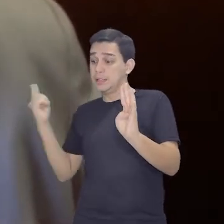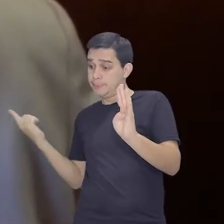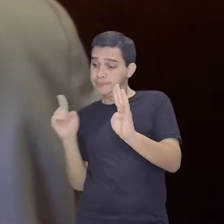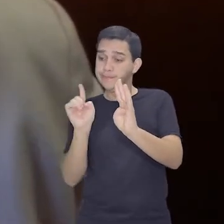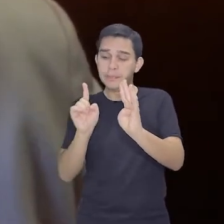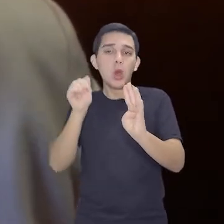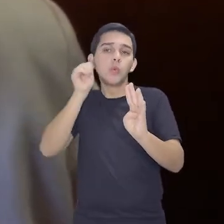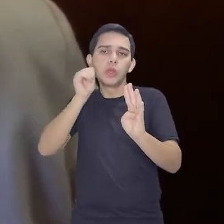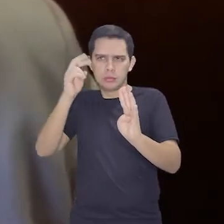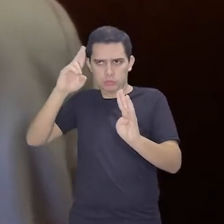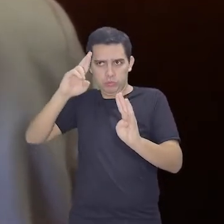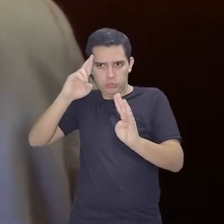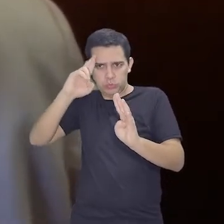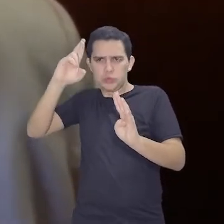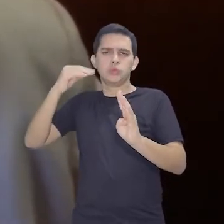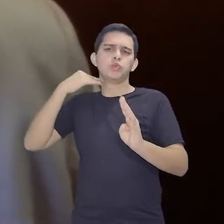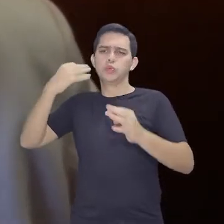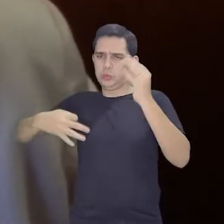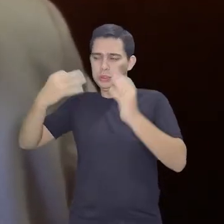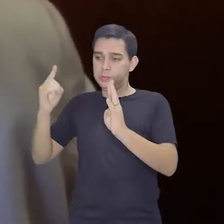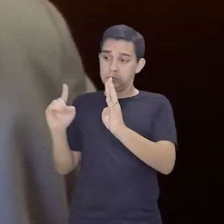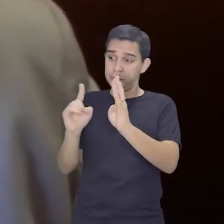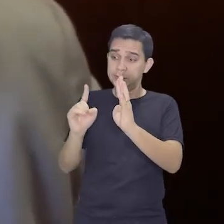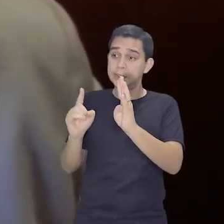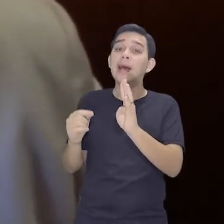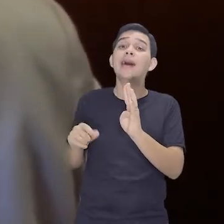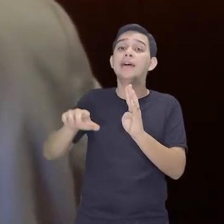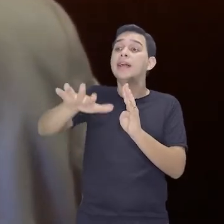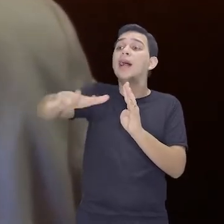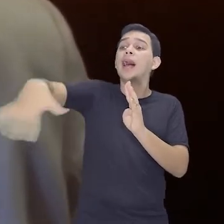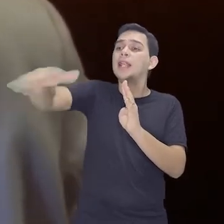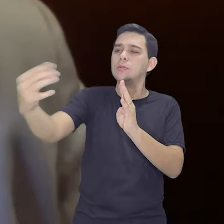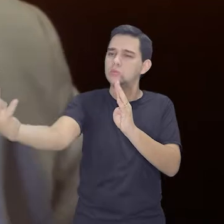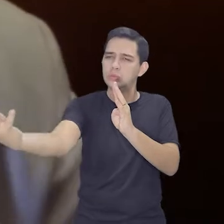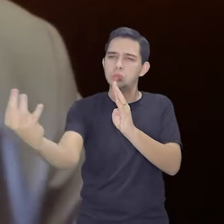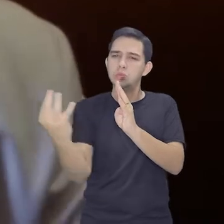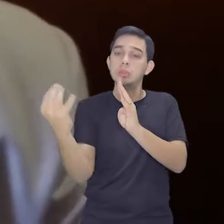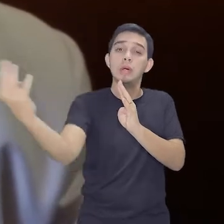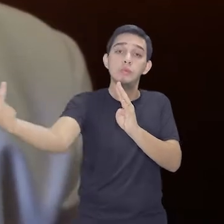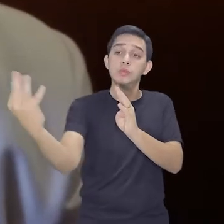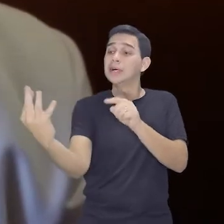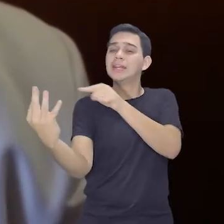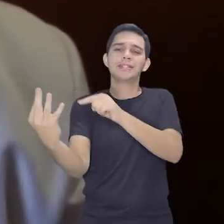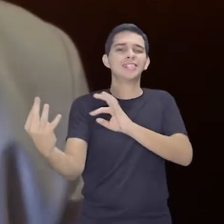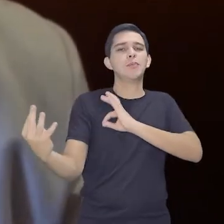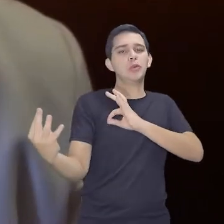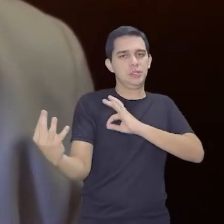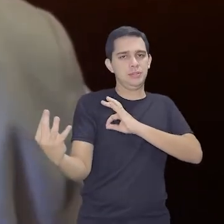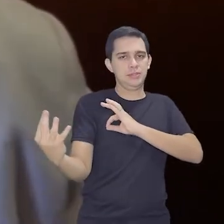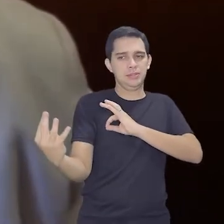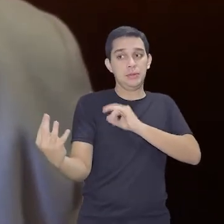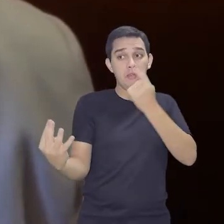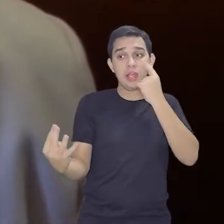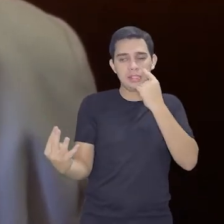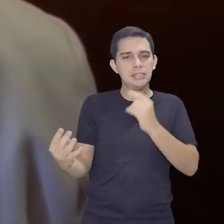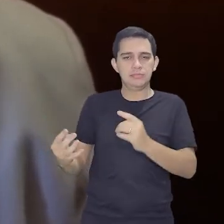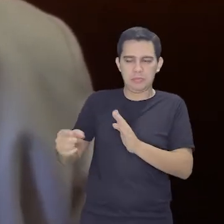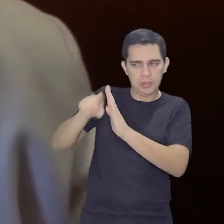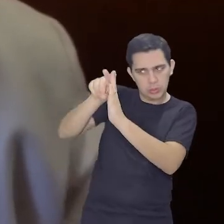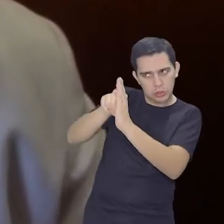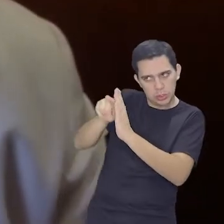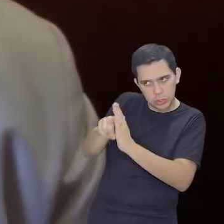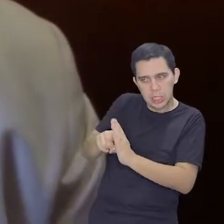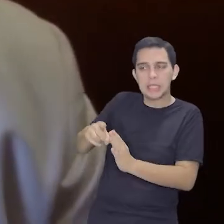policiais sejam absolvidos ou condenados, a depender da avaliação, evidentemente, do Conselho. Só acho importante a